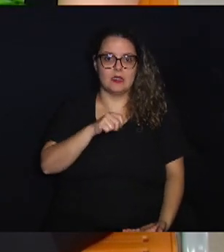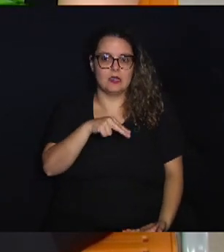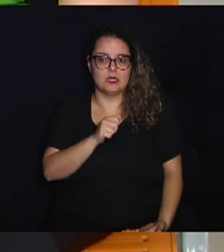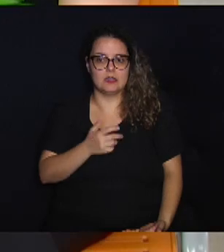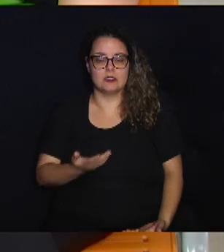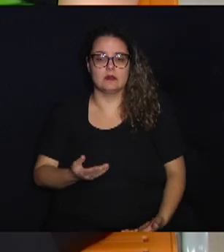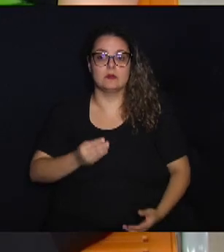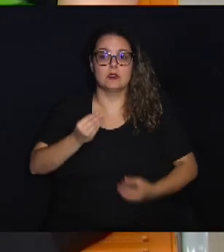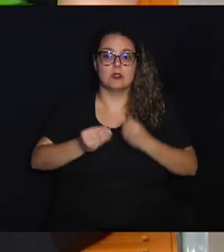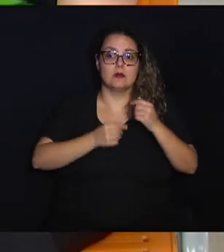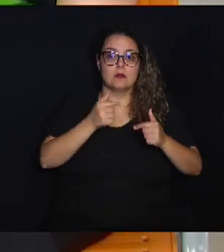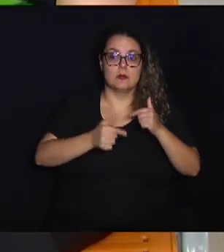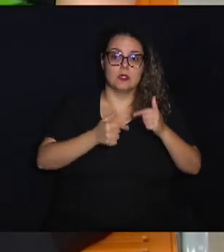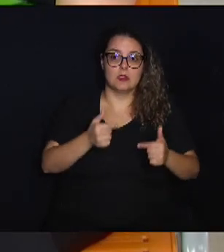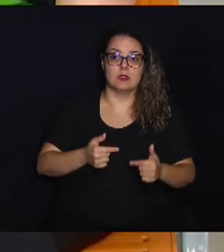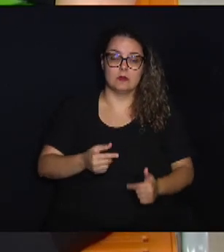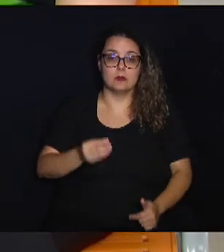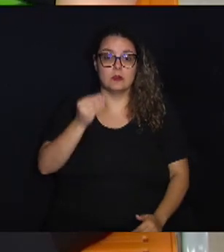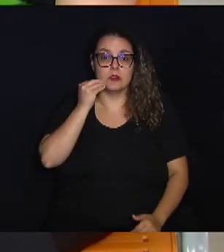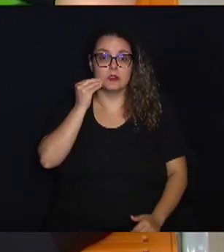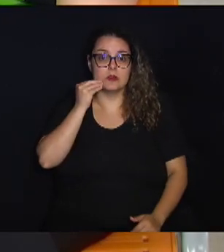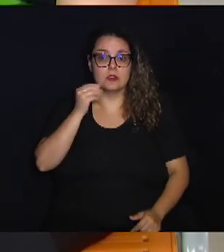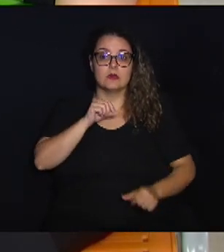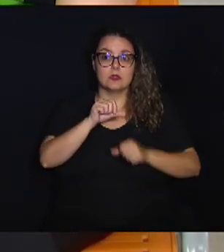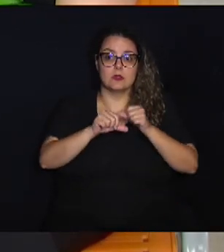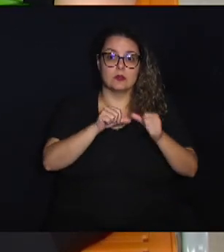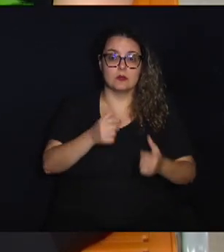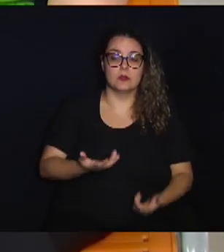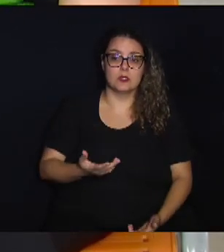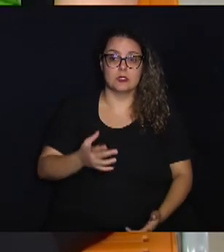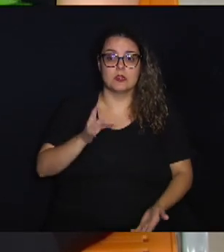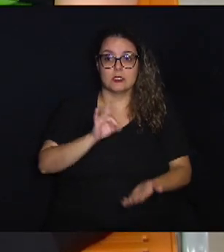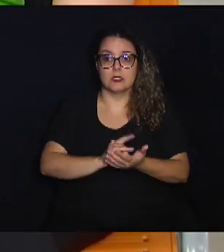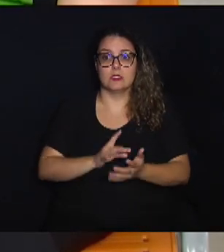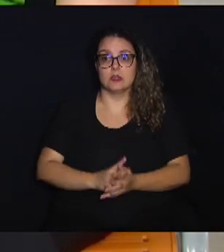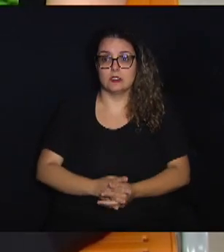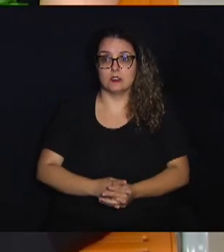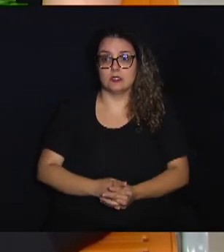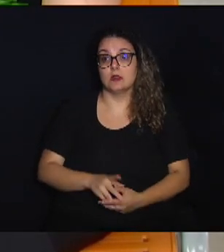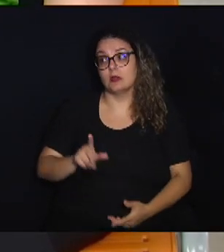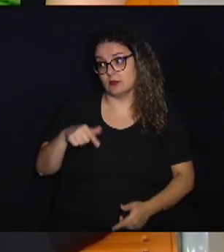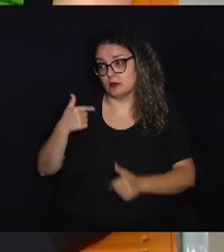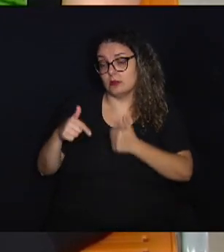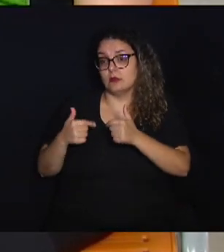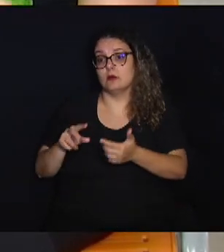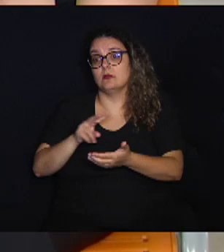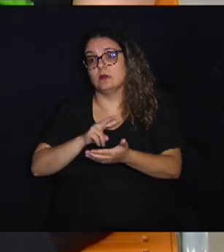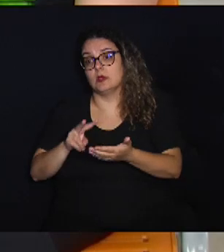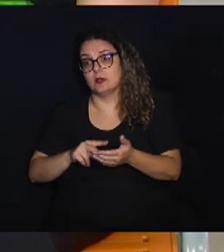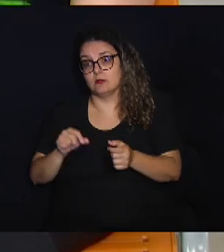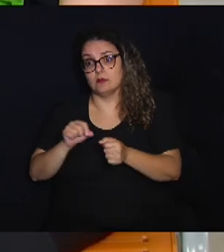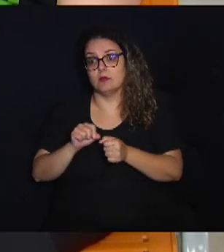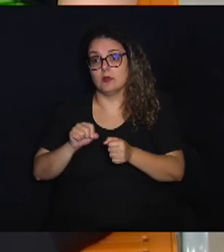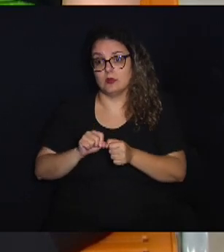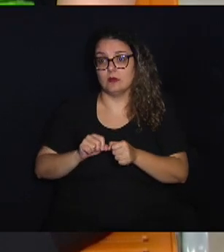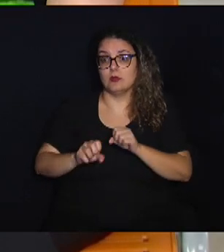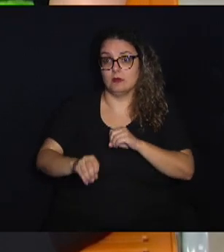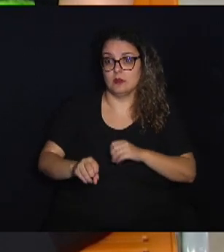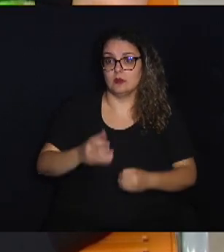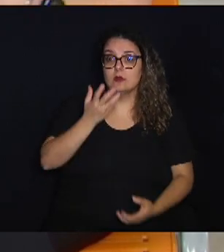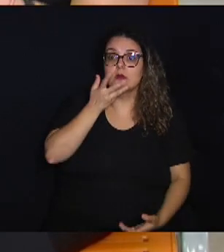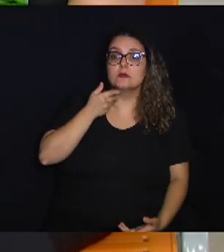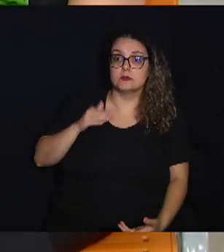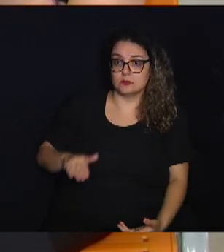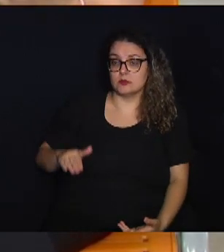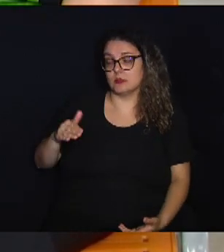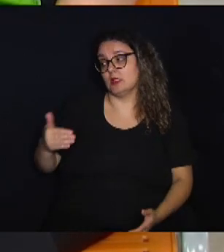como trabalhar isso até para tentar mudar um pouquinho essa realidade? O trabalho com a leitura ele é feito desde a educação infantil, né? Até